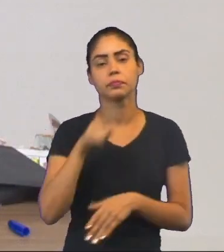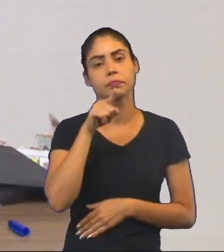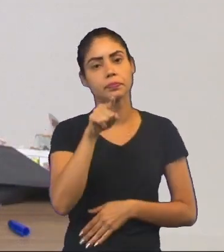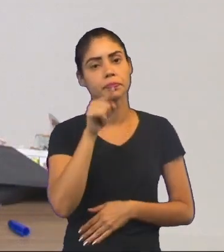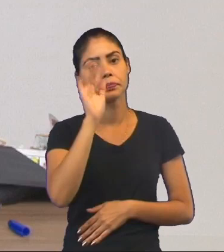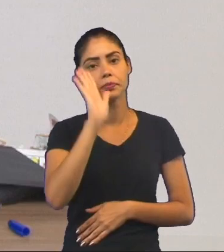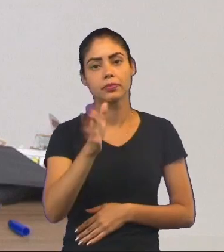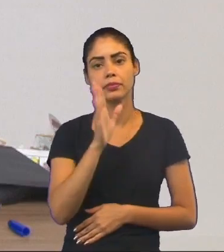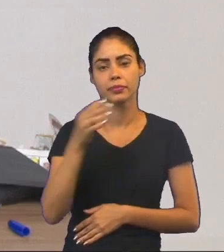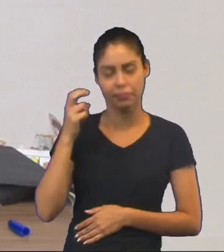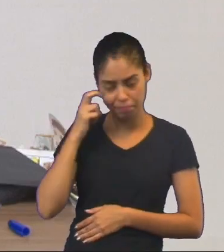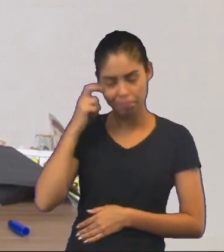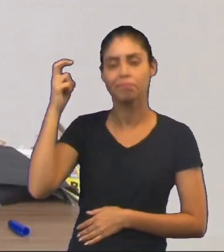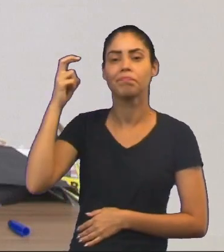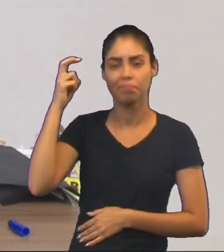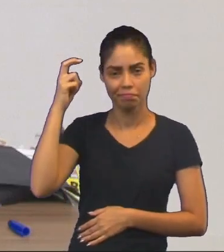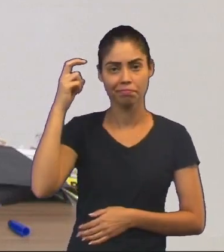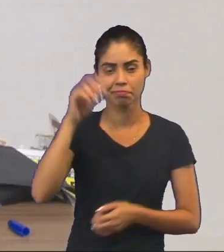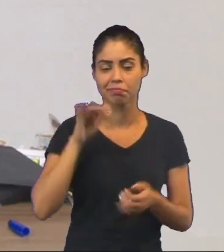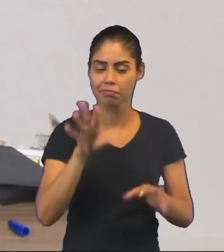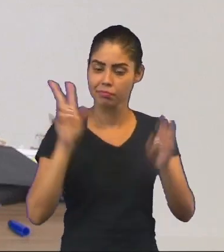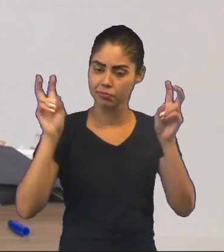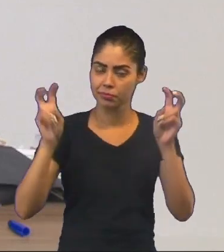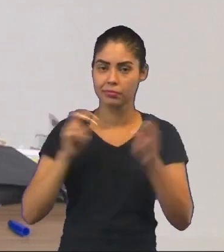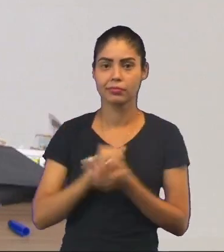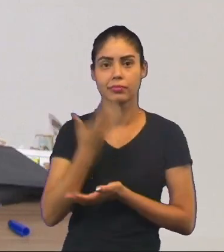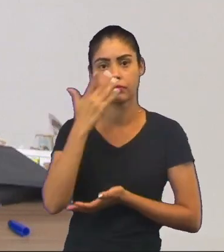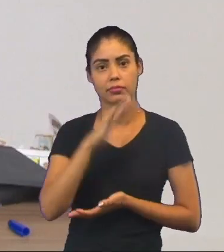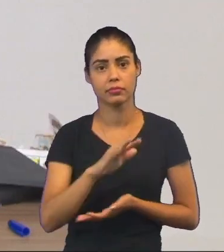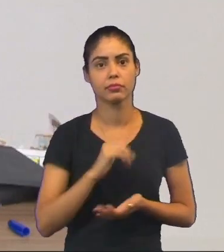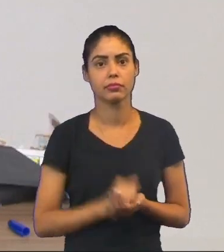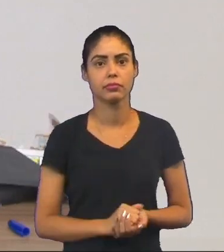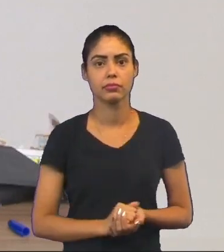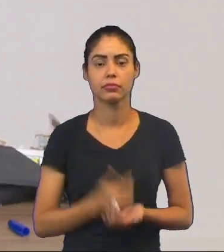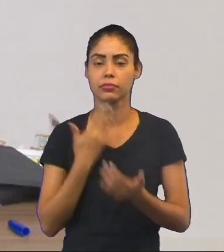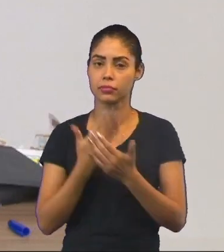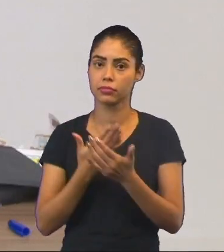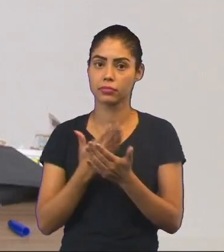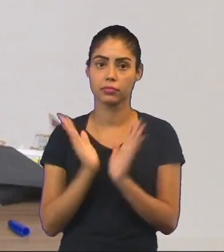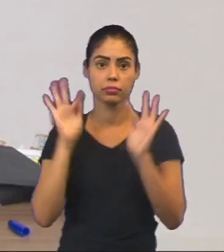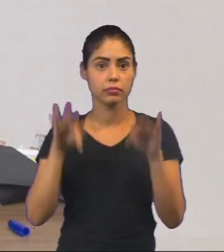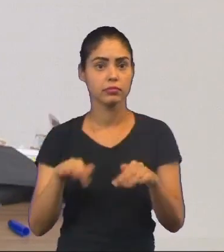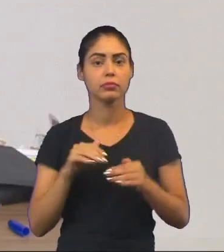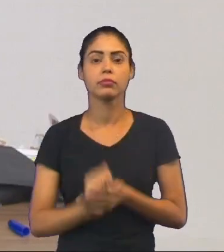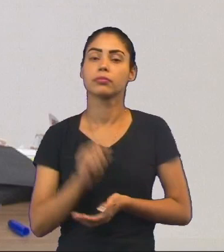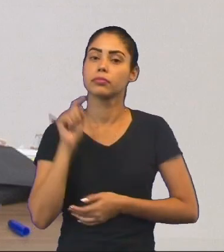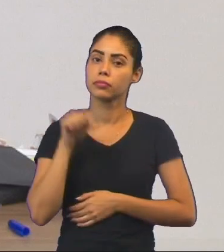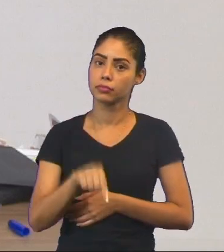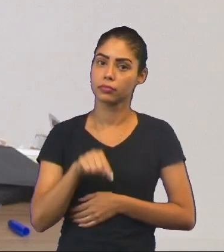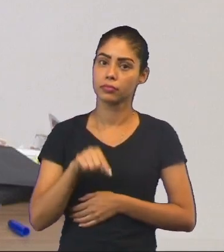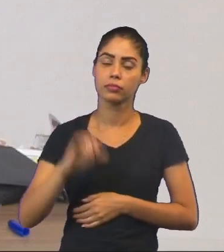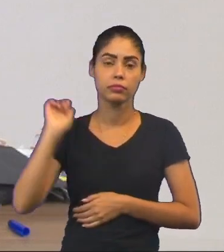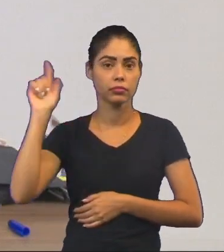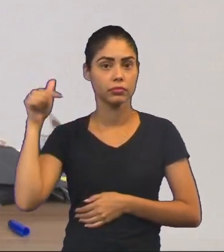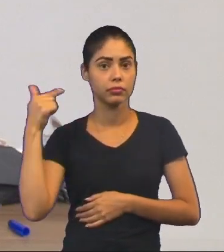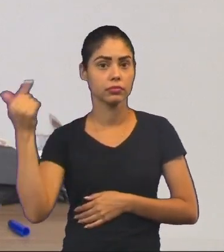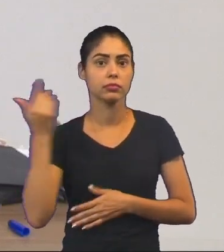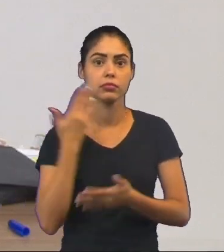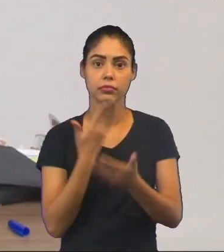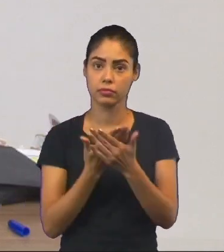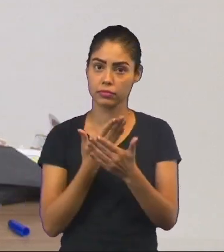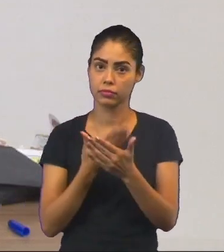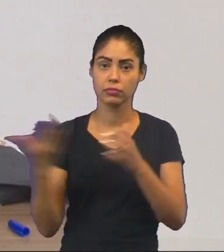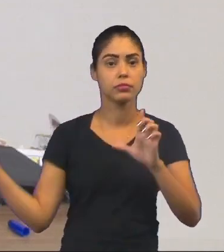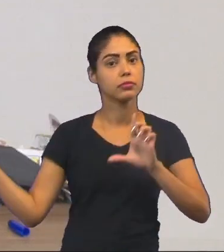já estão bem espertos nesse assunto, não é mesmo? Crianças, a nossa aula de hoje chegou ao fim. Mas para esta